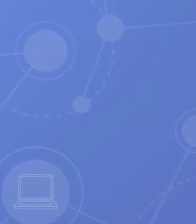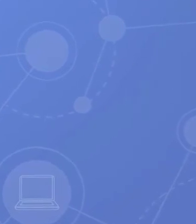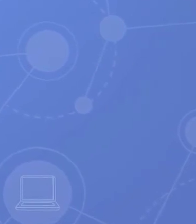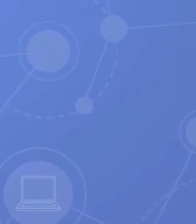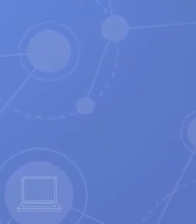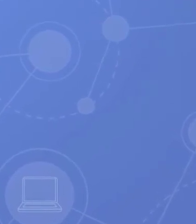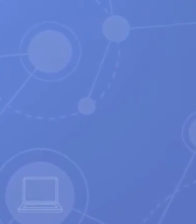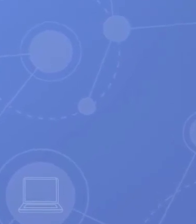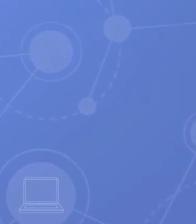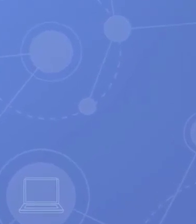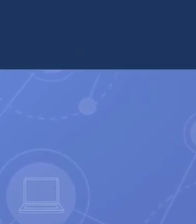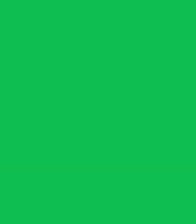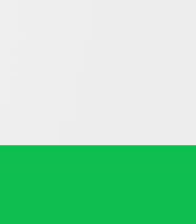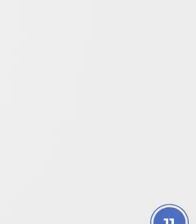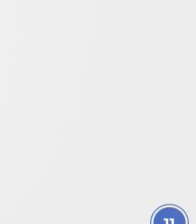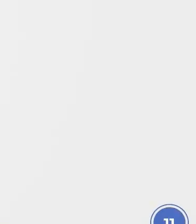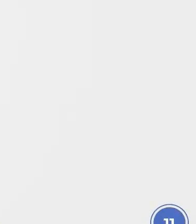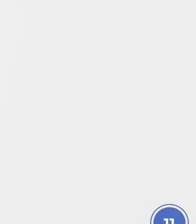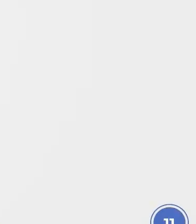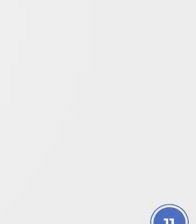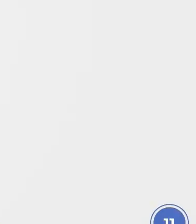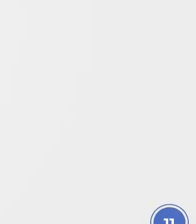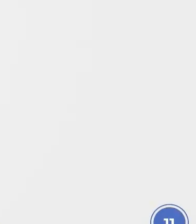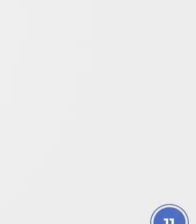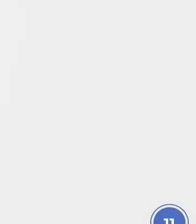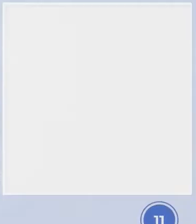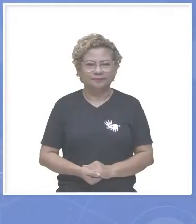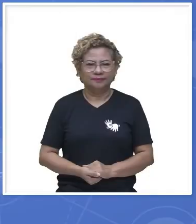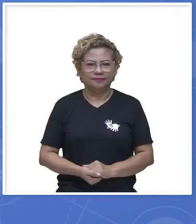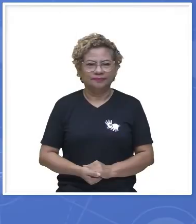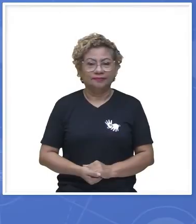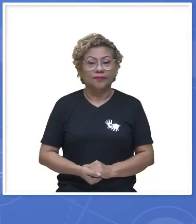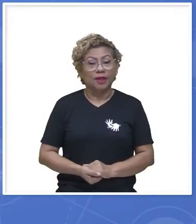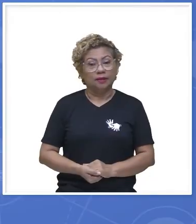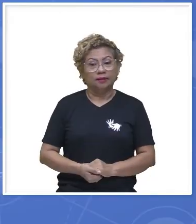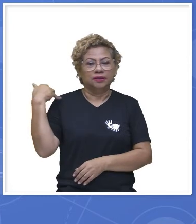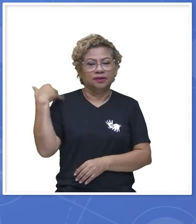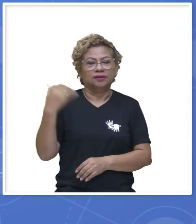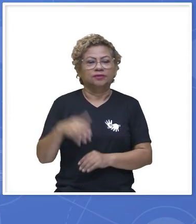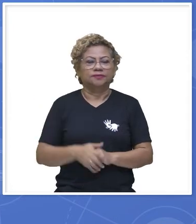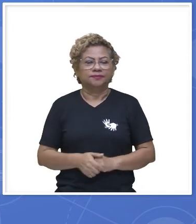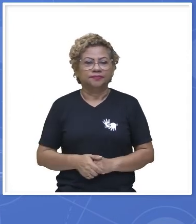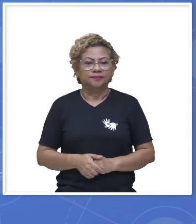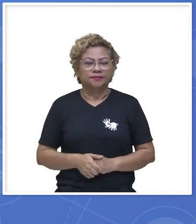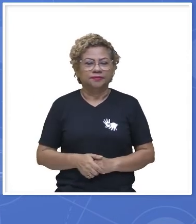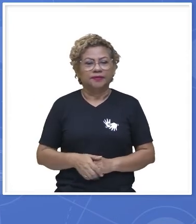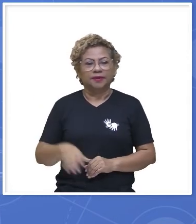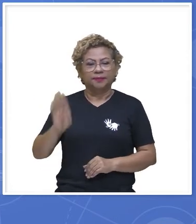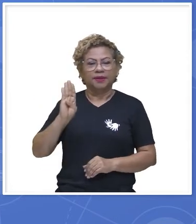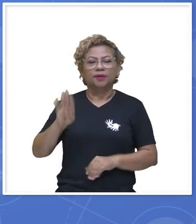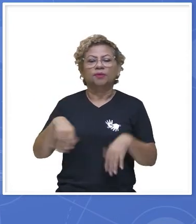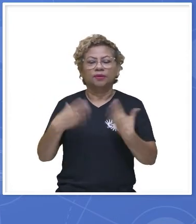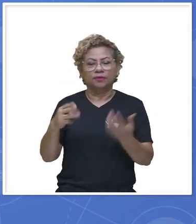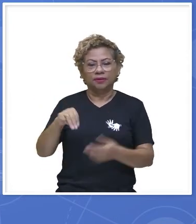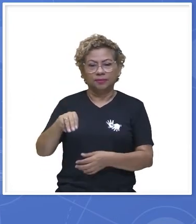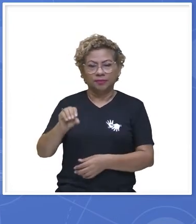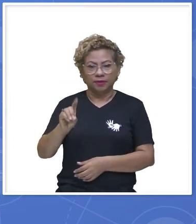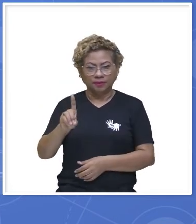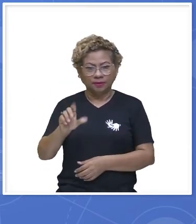1,55 metro, né? 22 alunos que possuem 1,56 metro e assim por